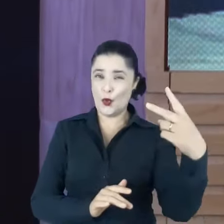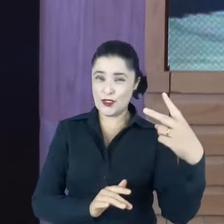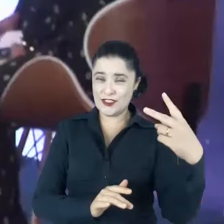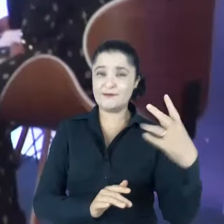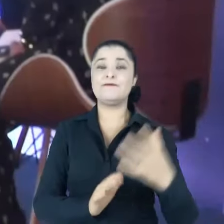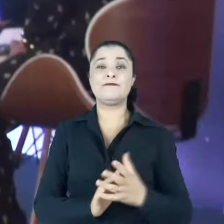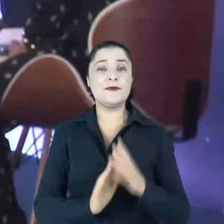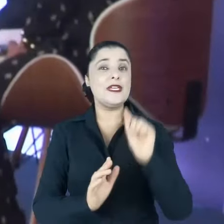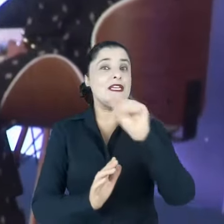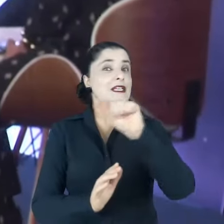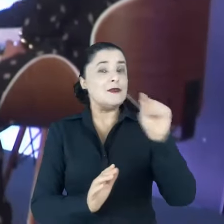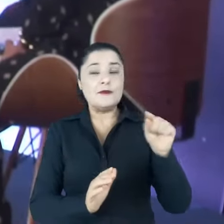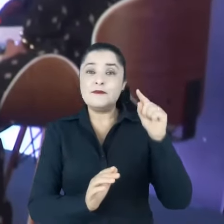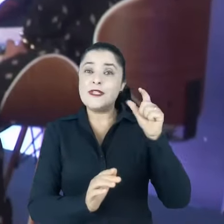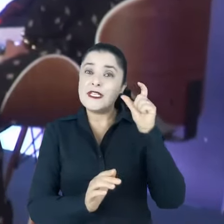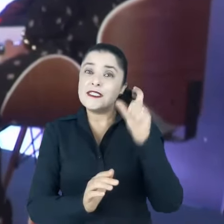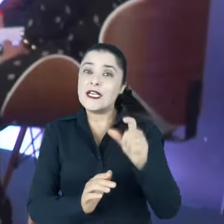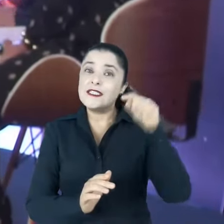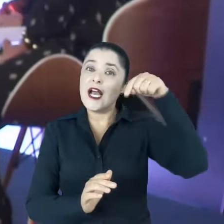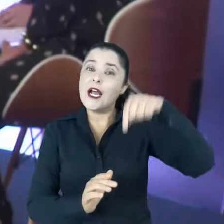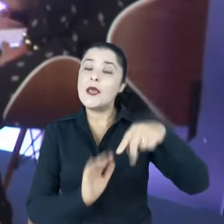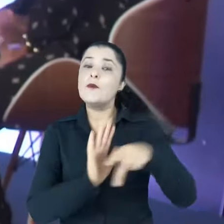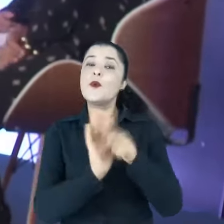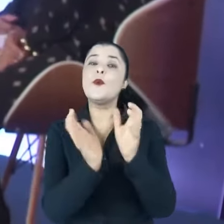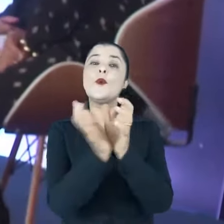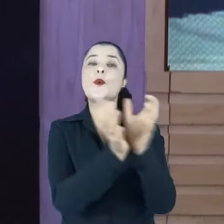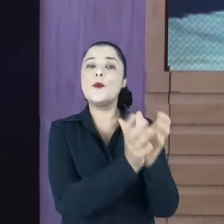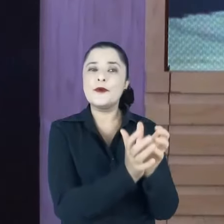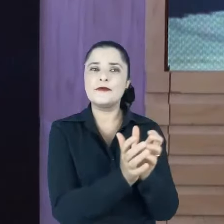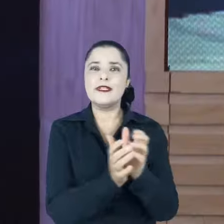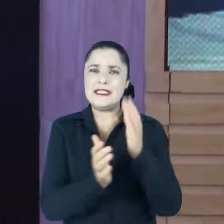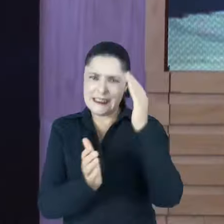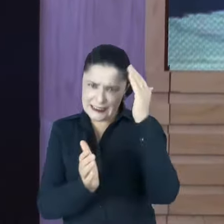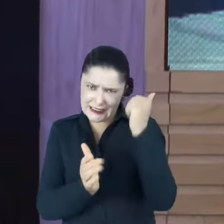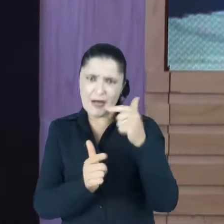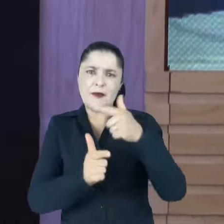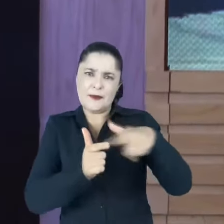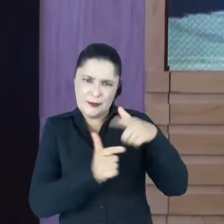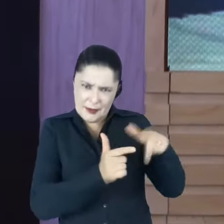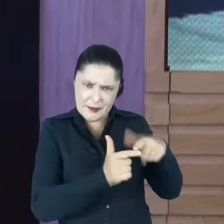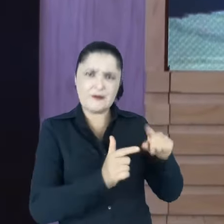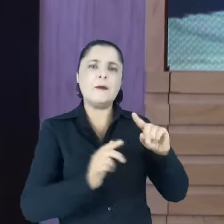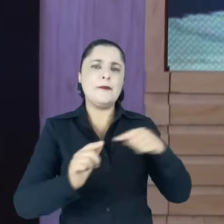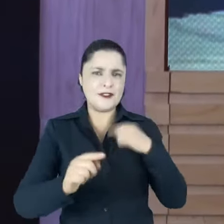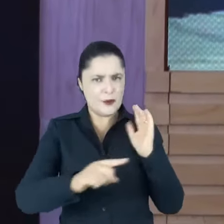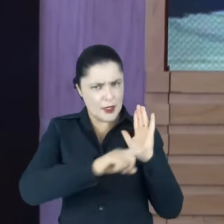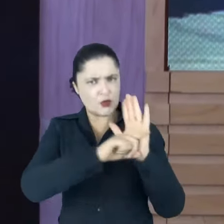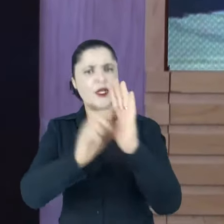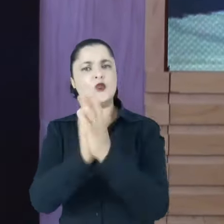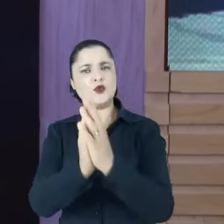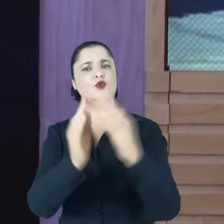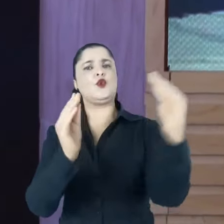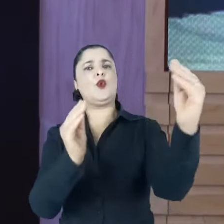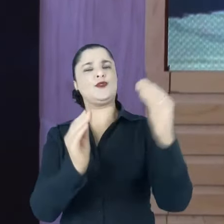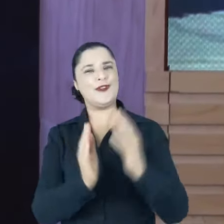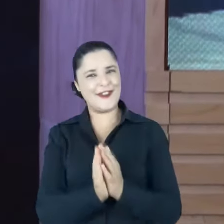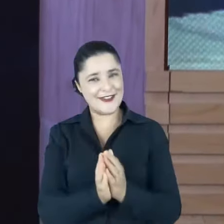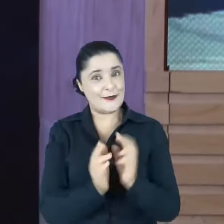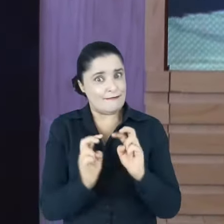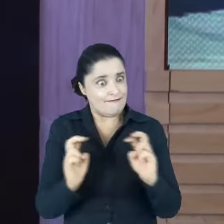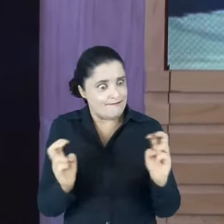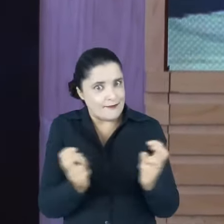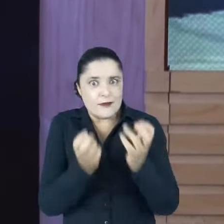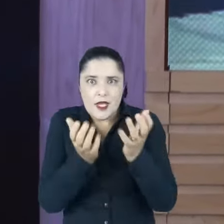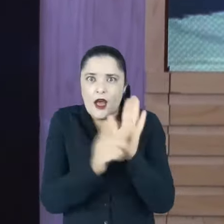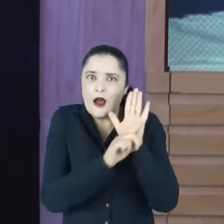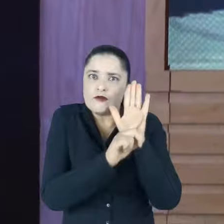Patrícia, que eles sabem que são parte do problema, mas decidiram ser parte da solução E é sobre isso que a gente vai falar agora. Afinal de contas, o Sustainable